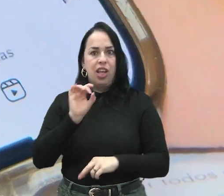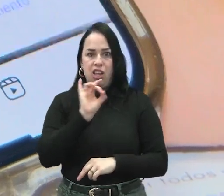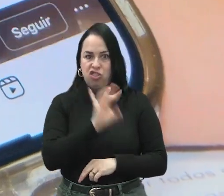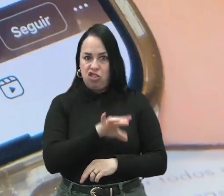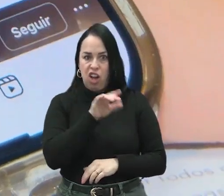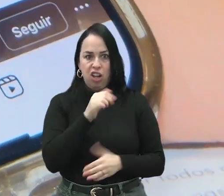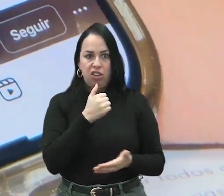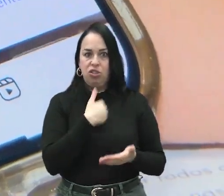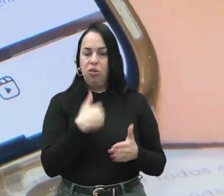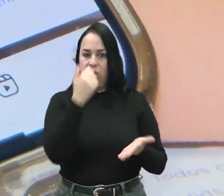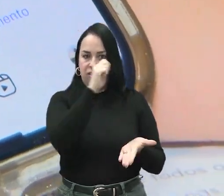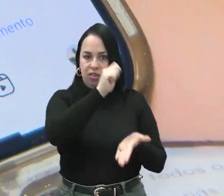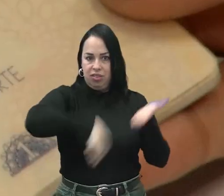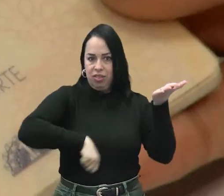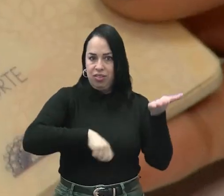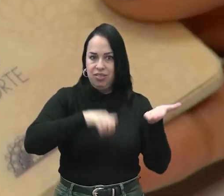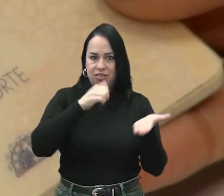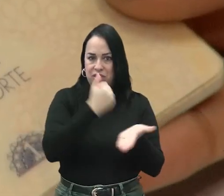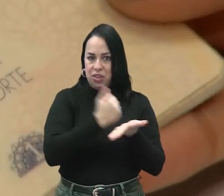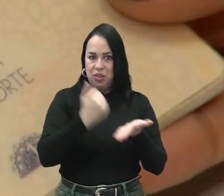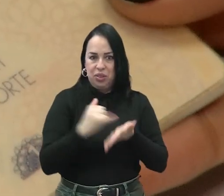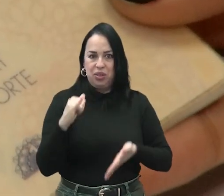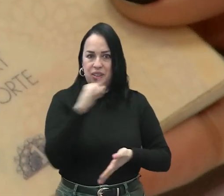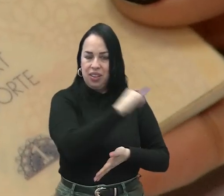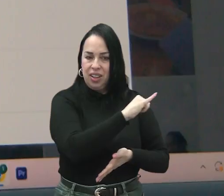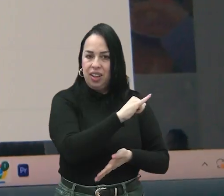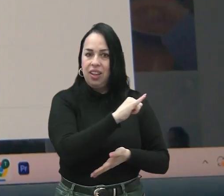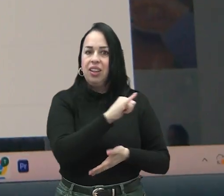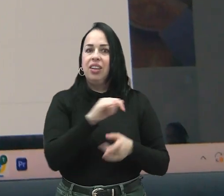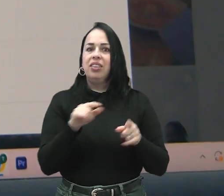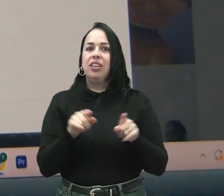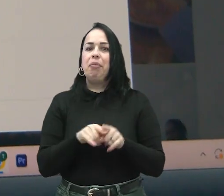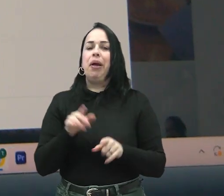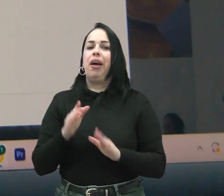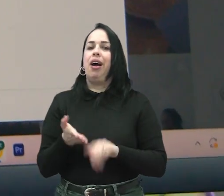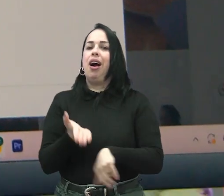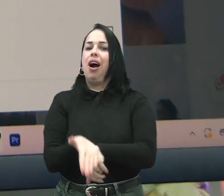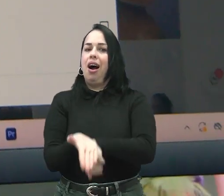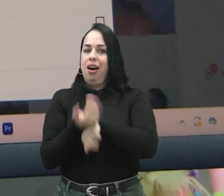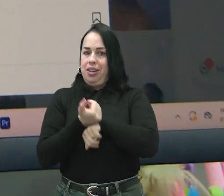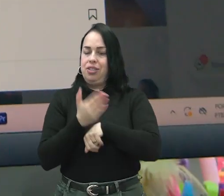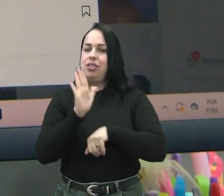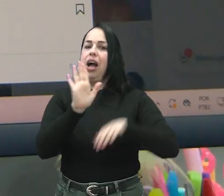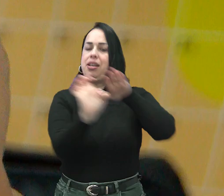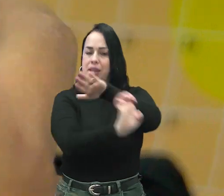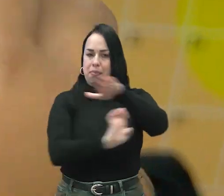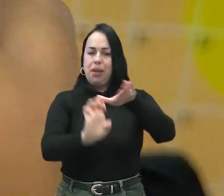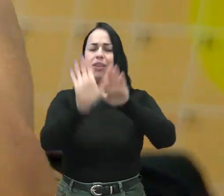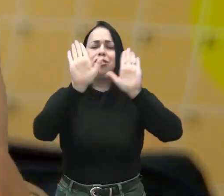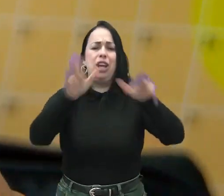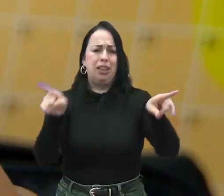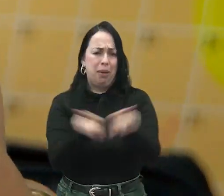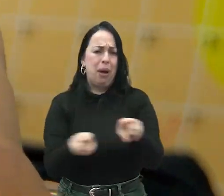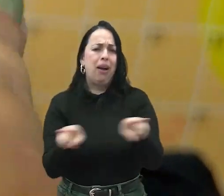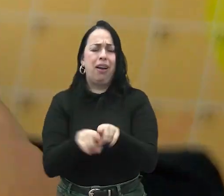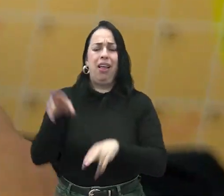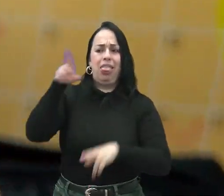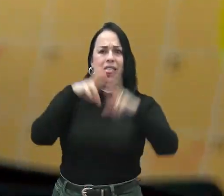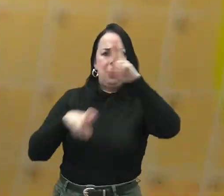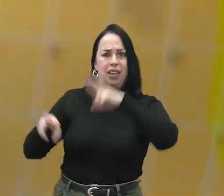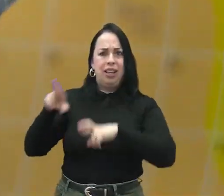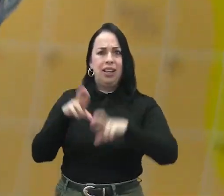monitoramento não é exclusividade do visto. O que vai para as redes já é analisado por empresas